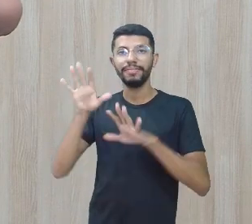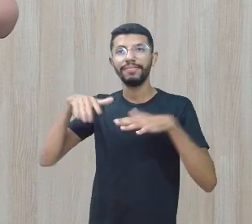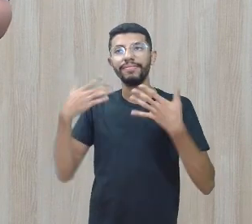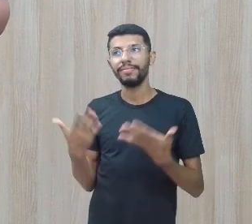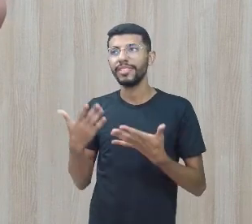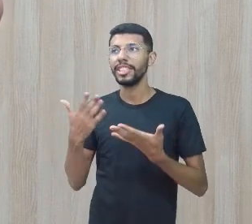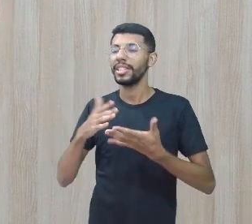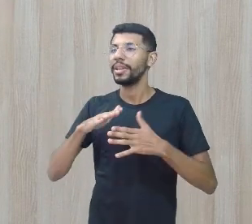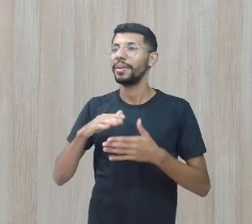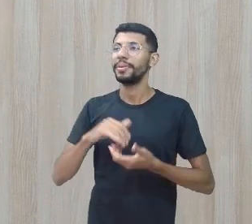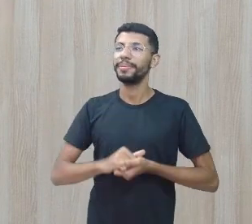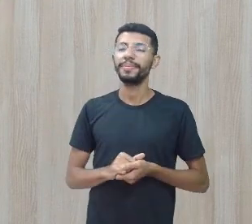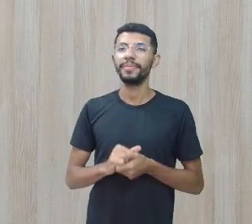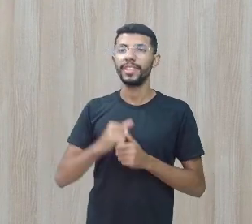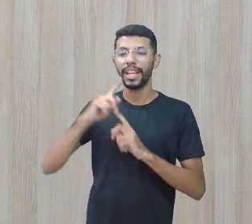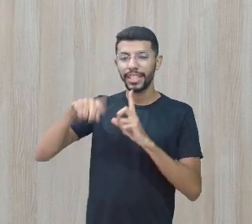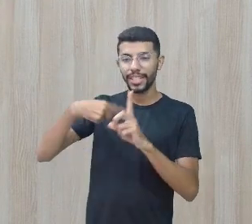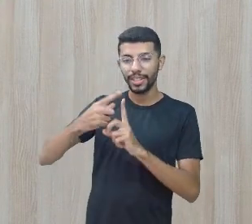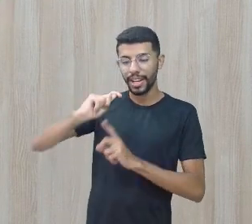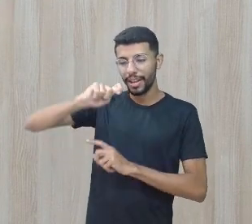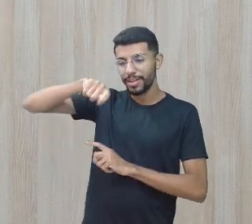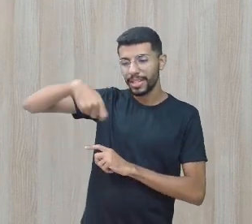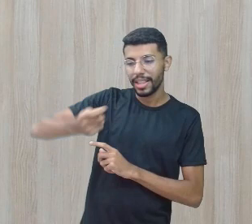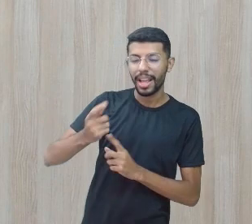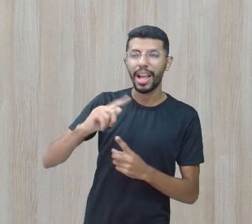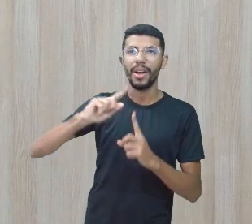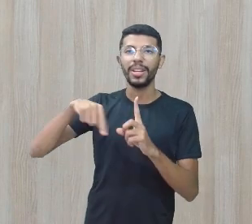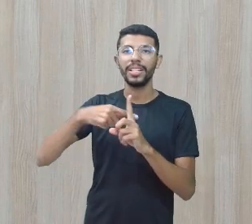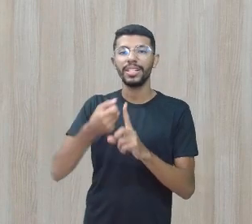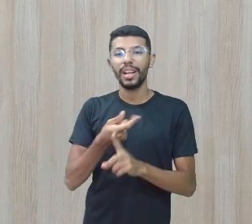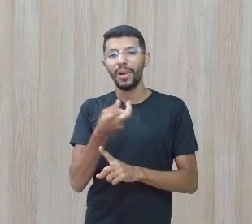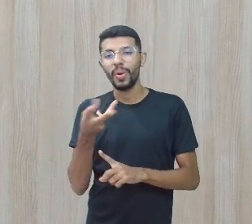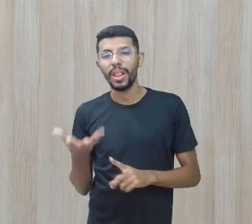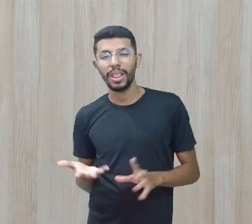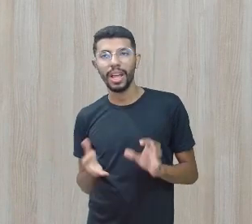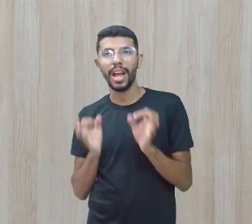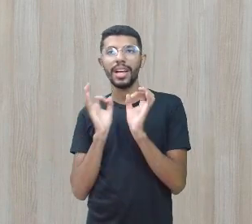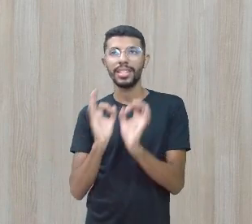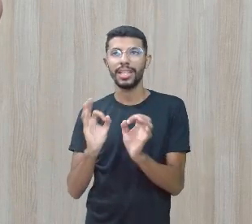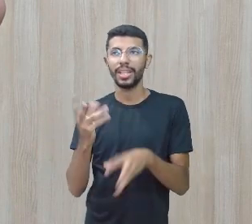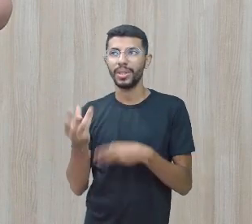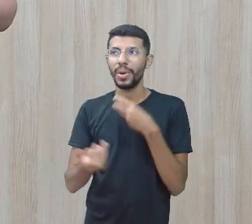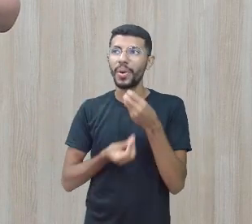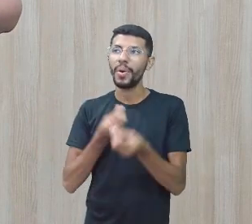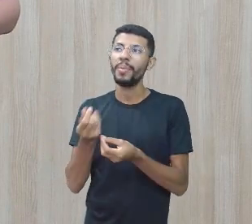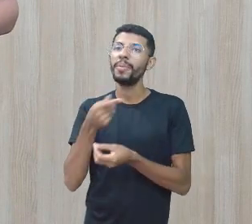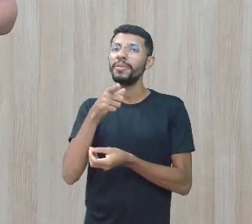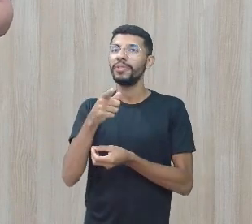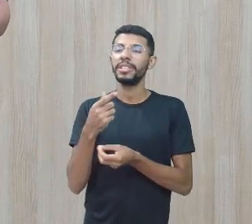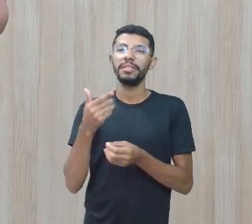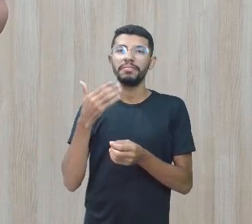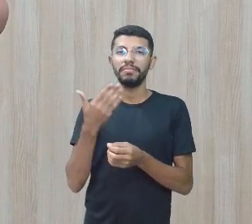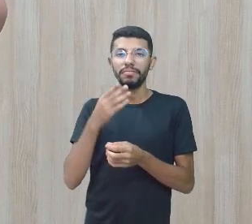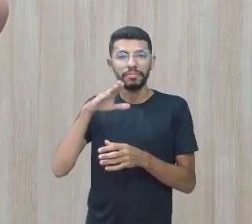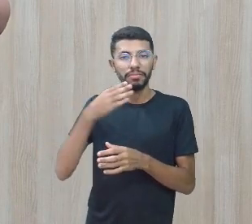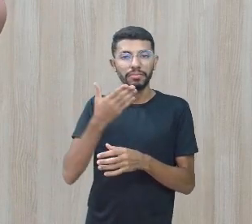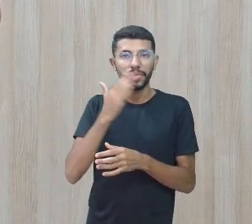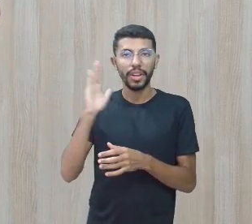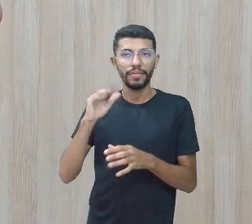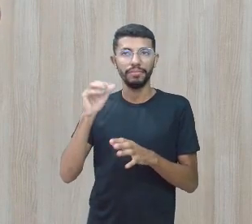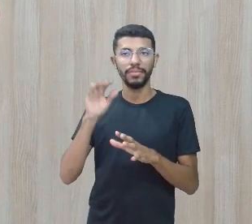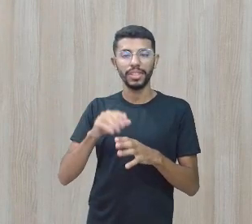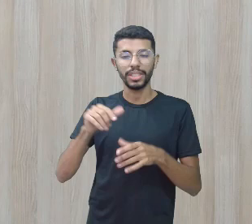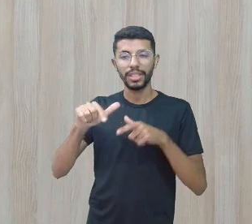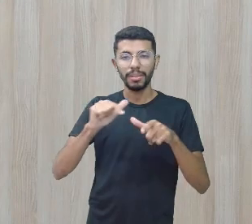ali acrescentar o sinal, acrescentar a quantidade, como você prefira trabalhar e como você